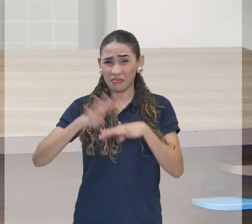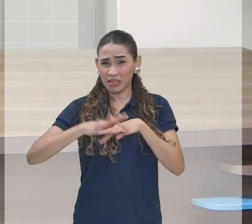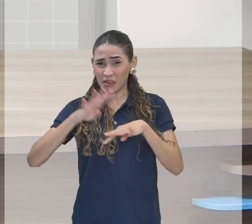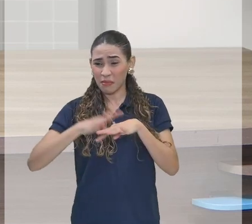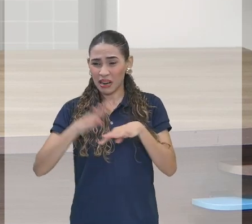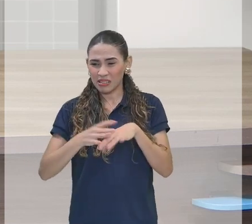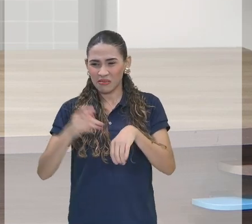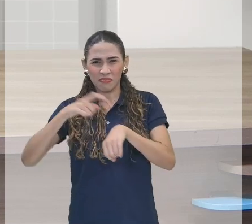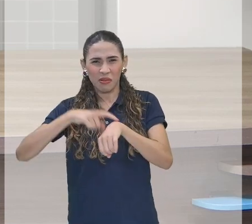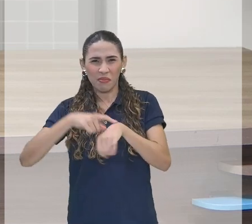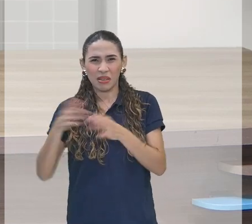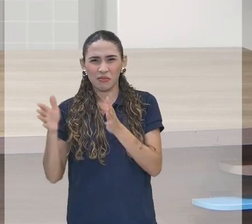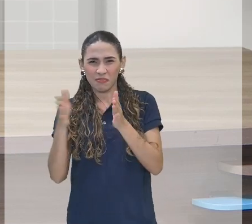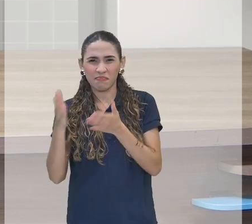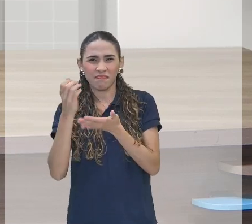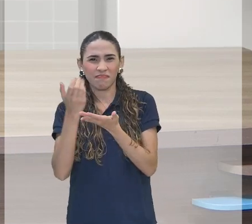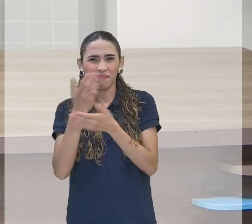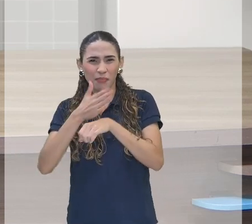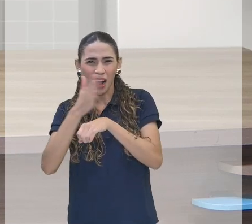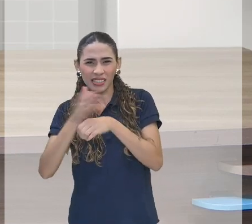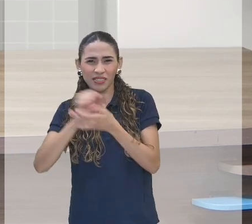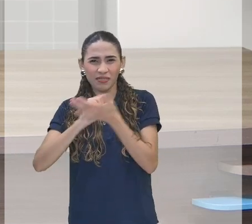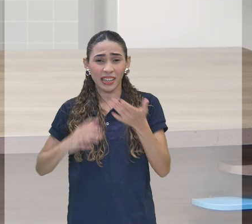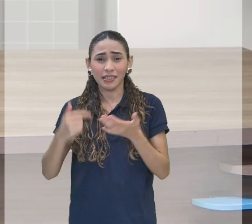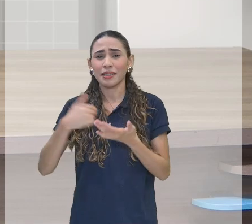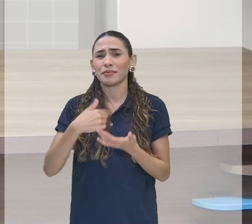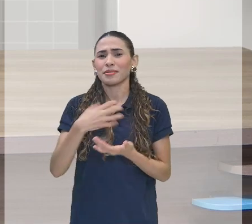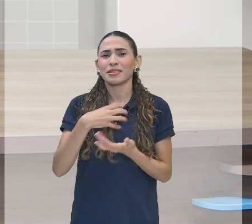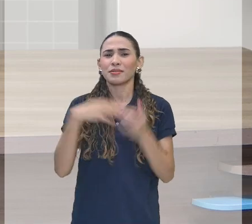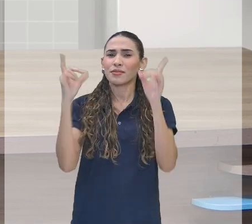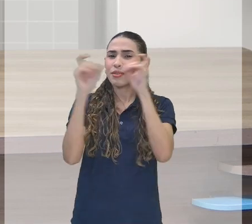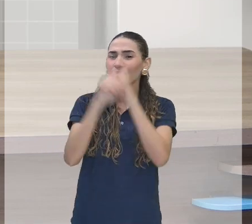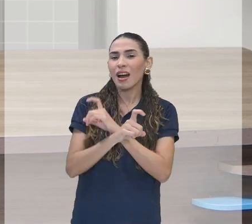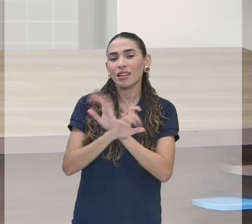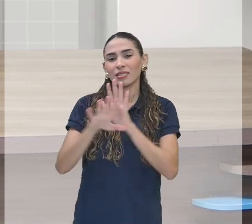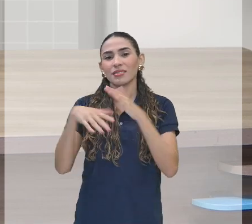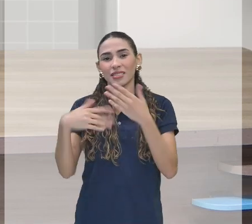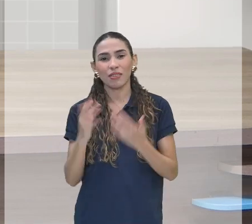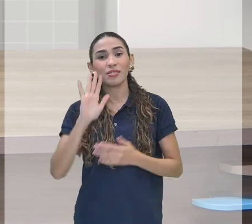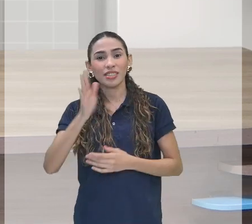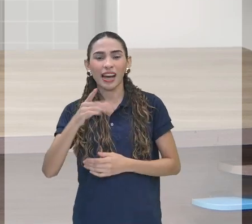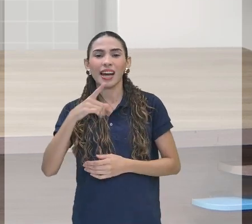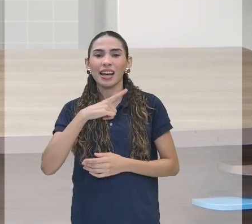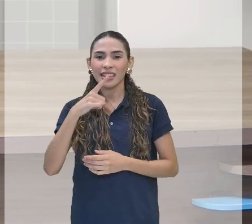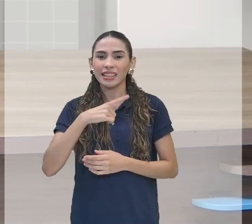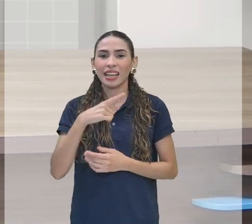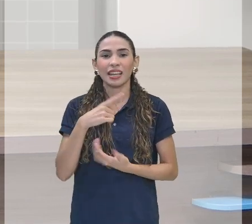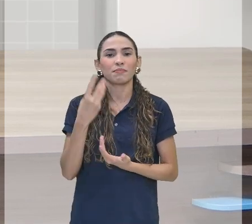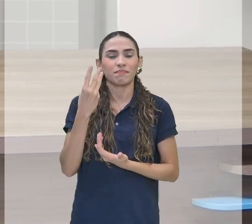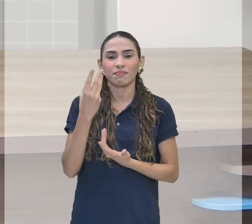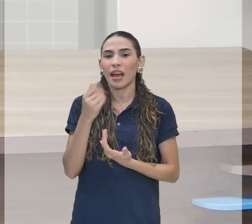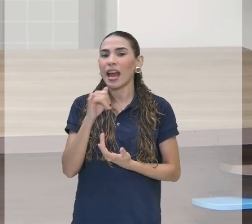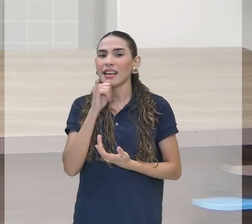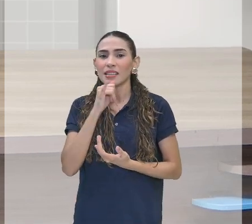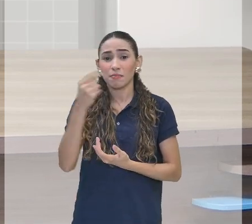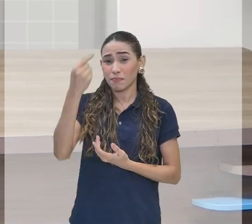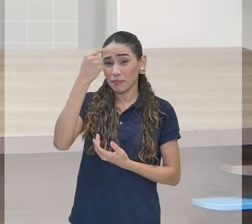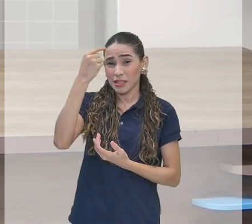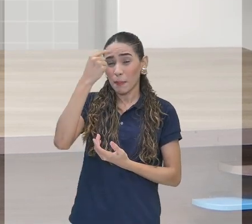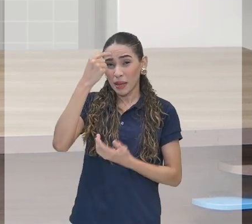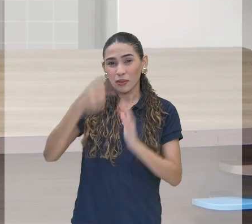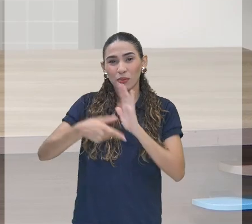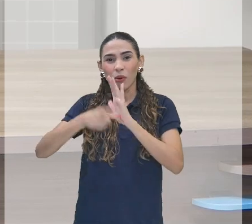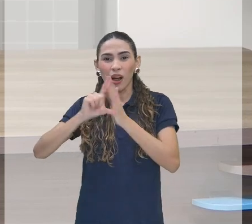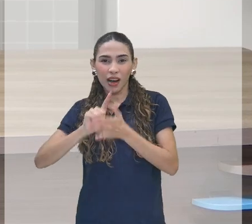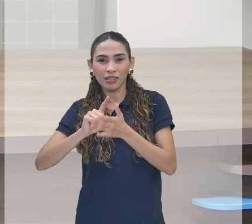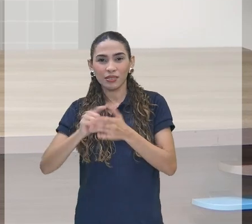agora o período de matemática, eu tenho dificuldade. Ou seja, ele já tem algo que ele está pensando sobre a